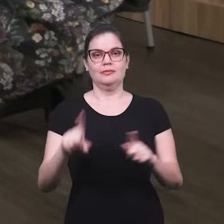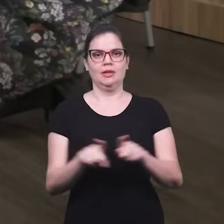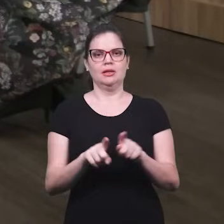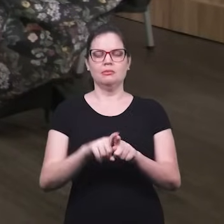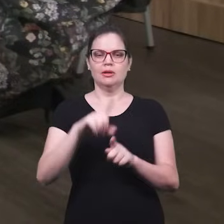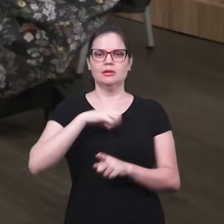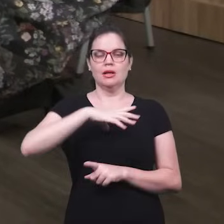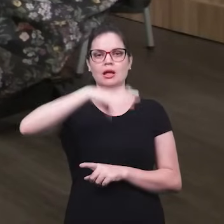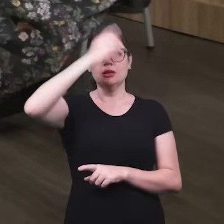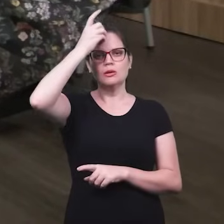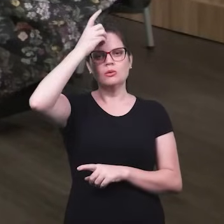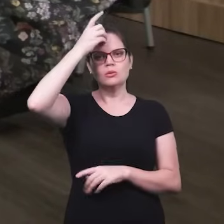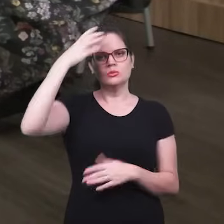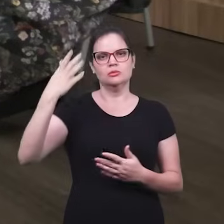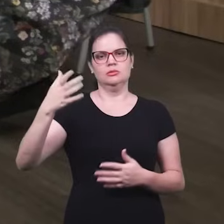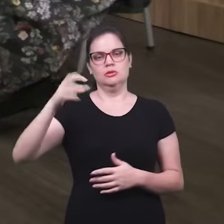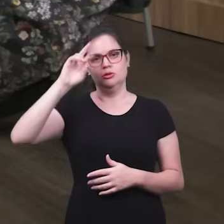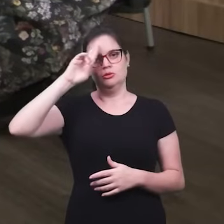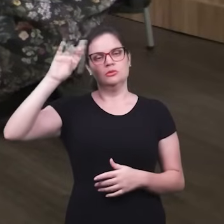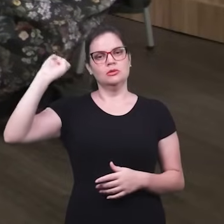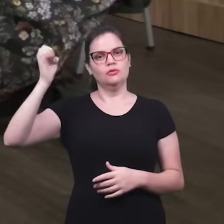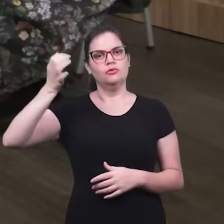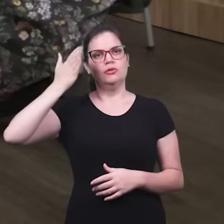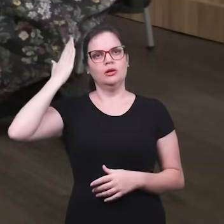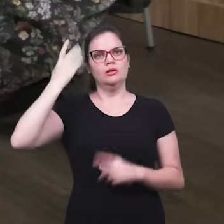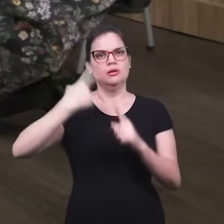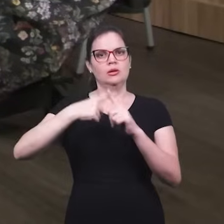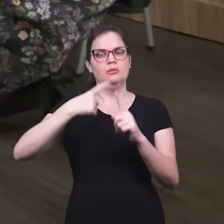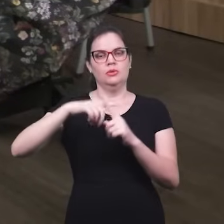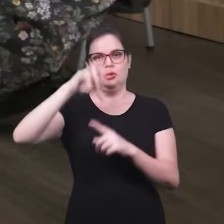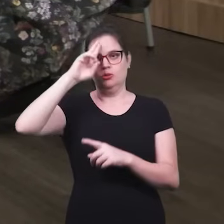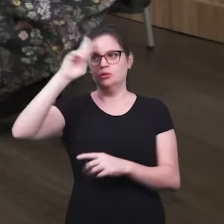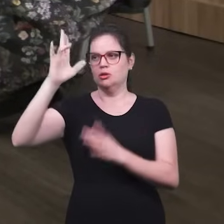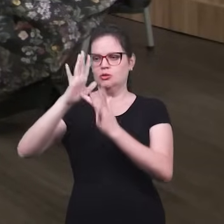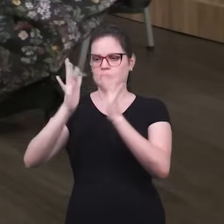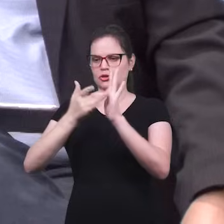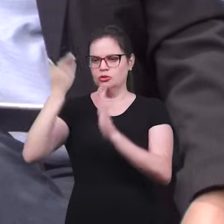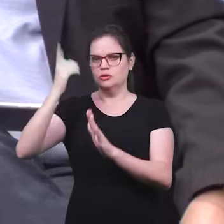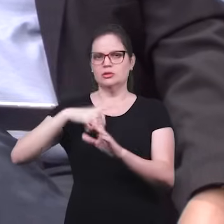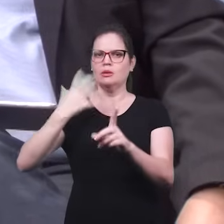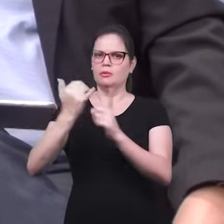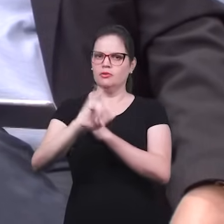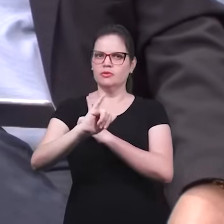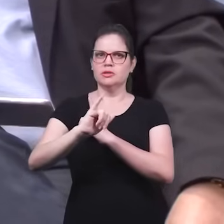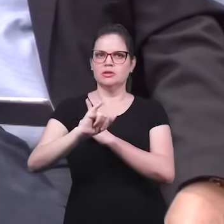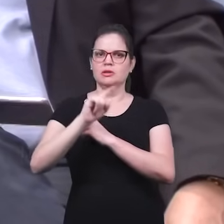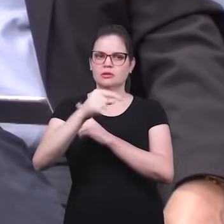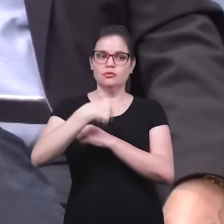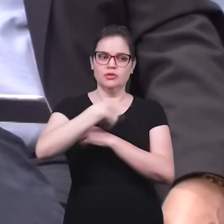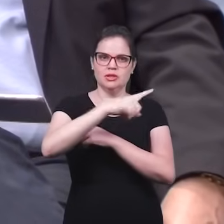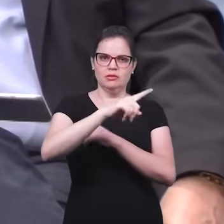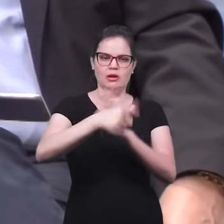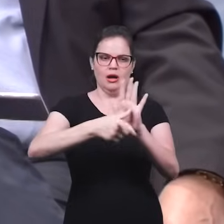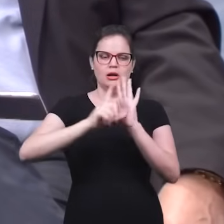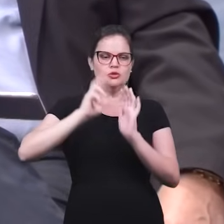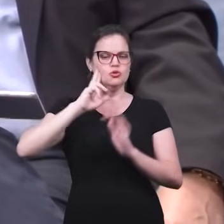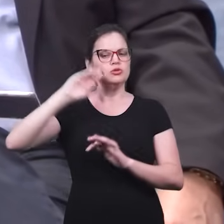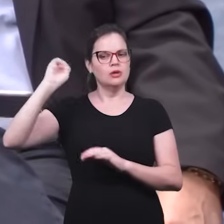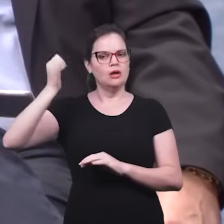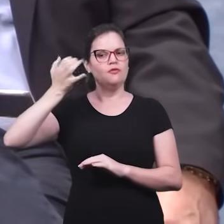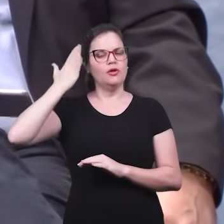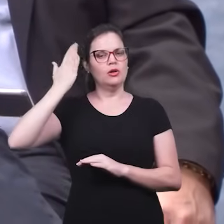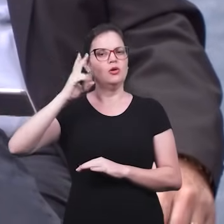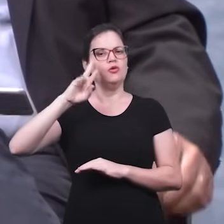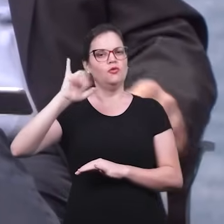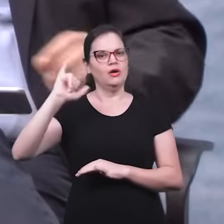com dons espirituais. Uhum. Então, em Jesus está o espírito de profecia. Então você tem que ir com profecia. Então, se